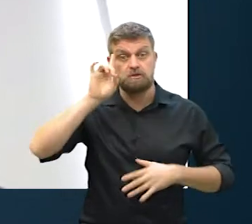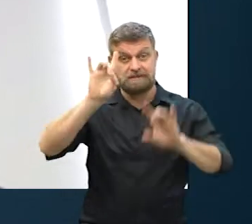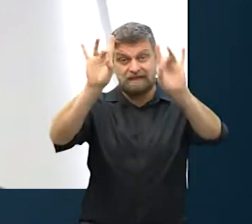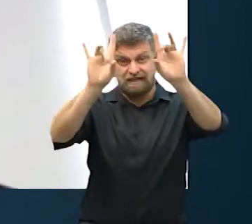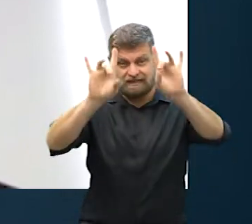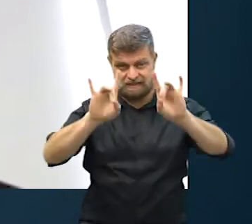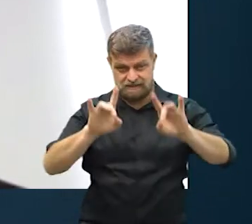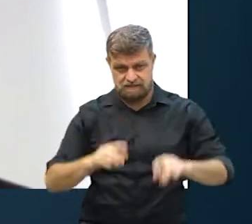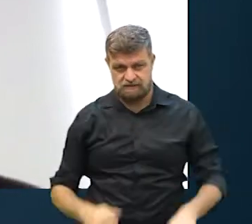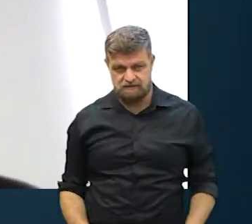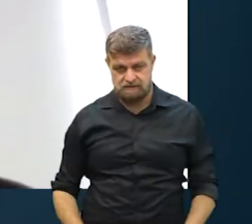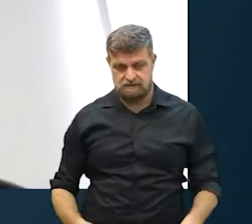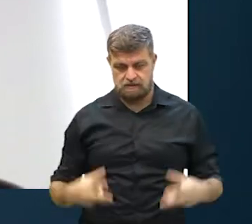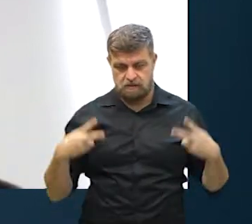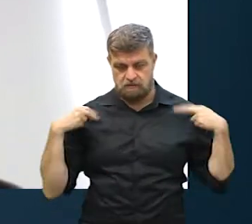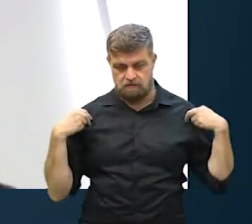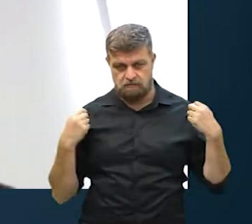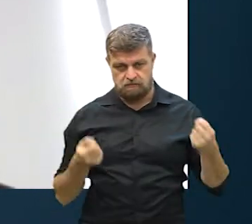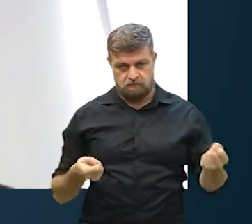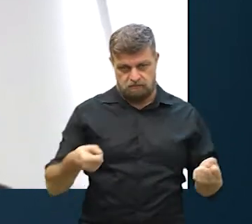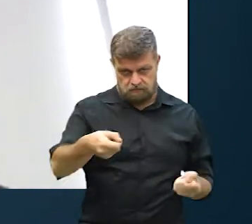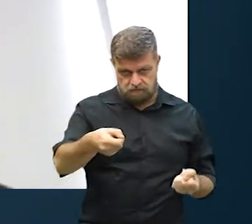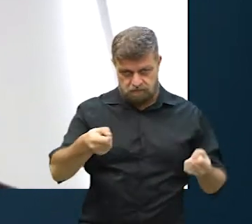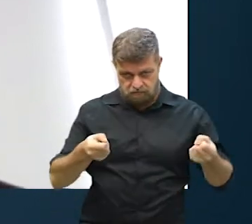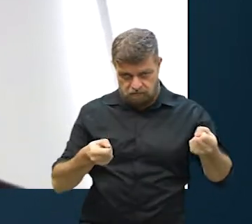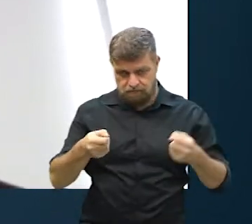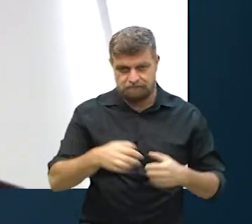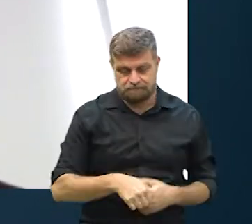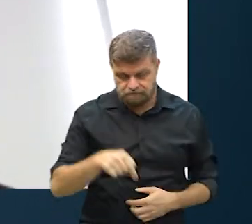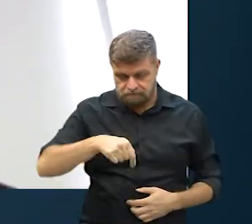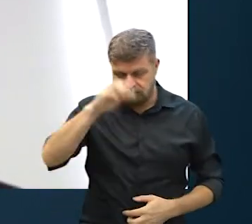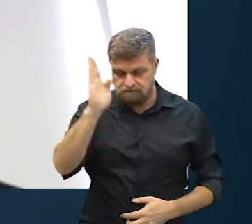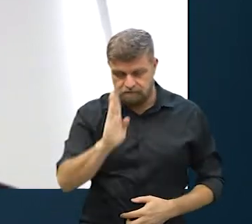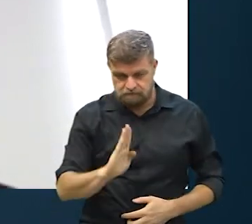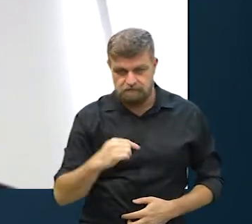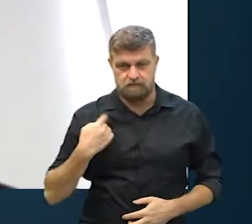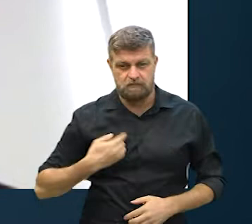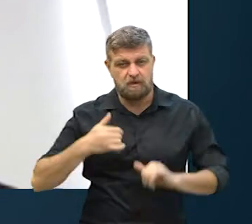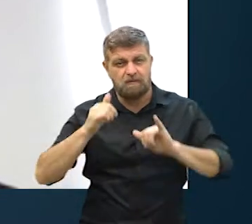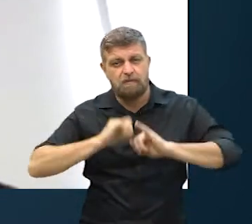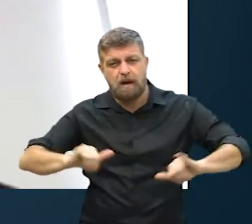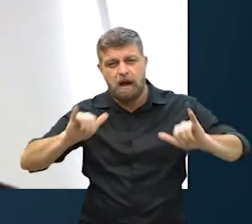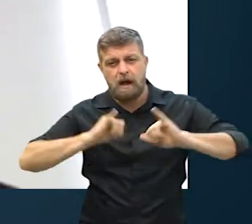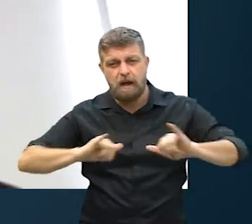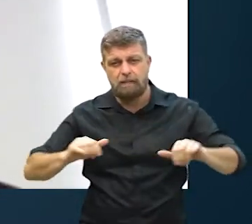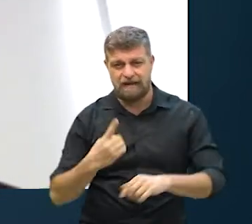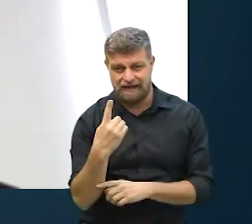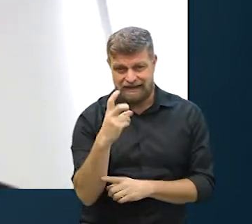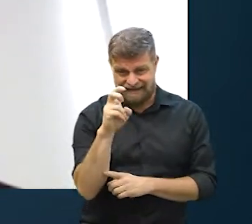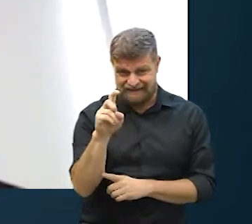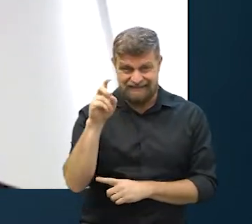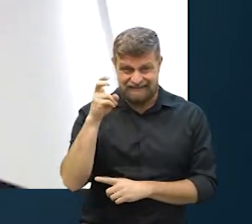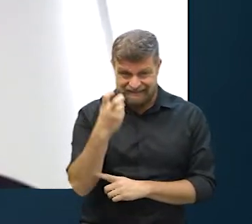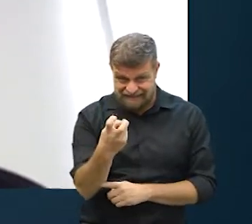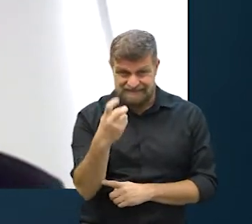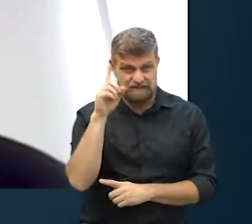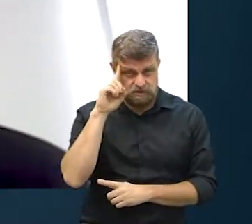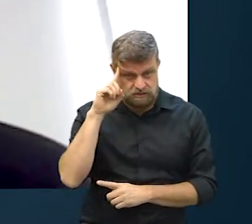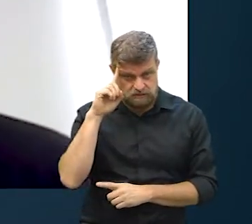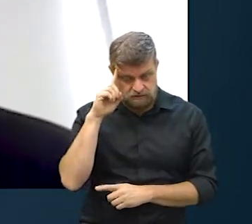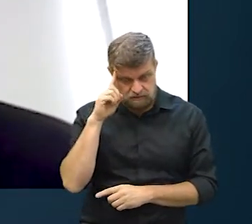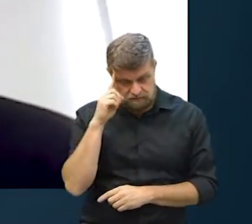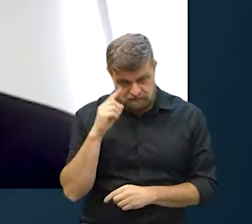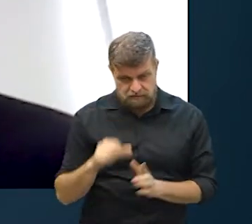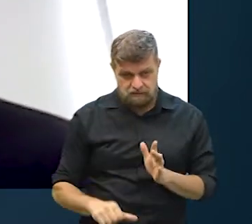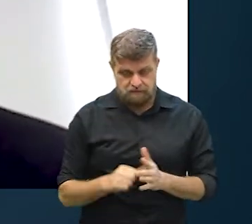o Dia do Caminhoneiro, né, dia 16 de setembro, Dia Nacional do Caminhoneiro, e a gente fez uma campanha de 15 dias, né, que